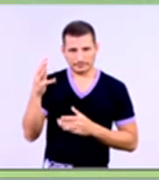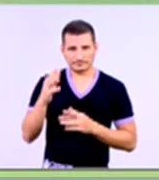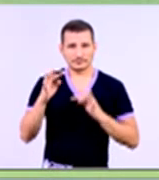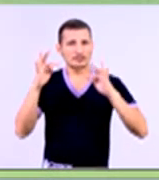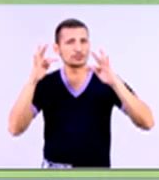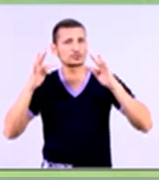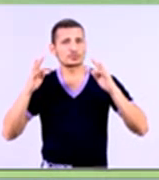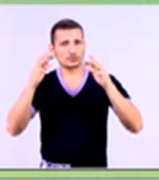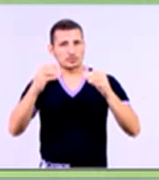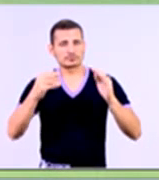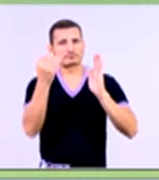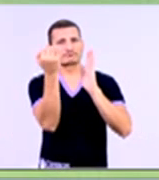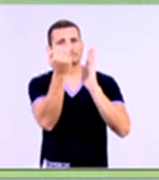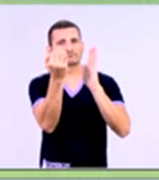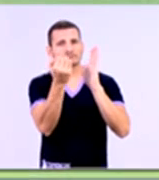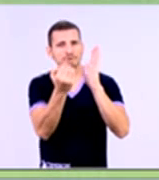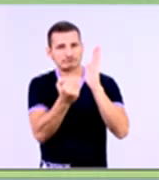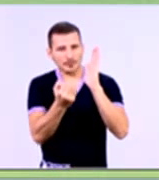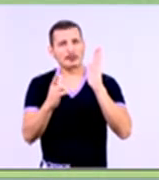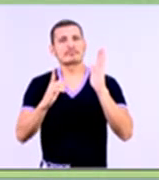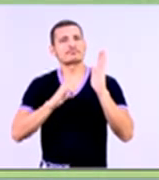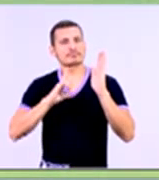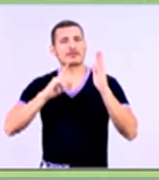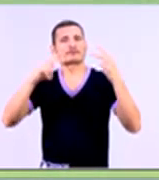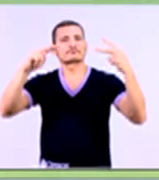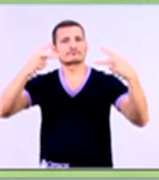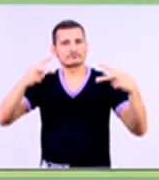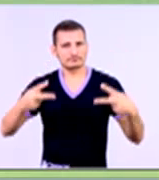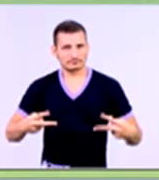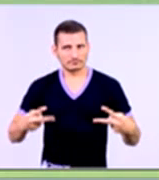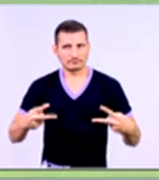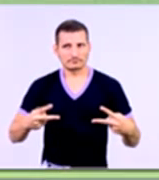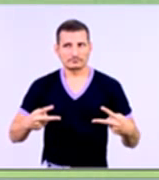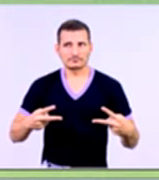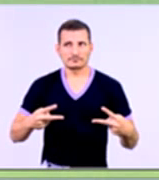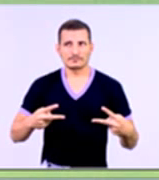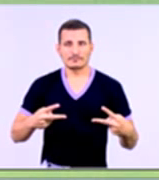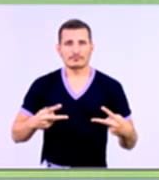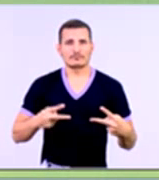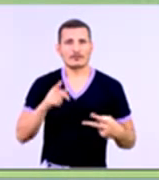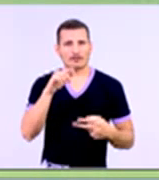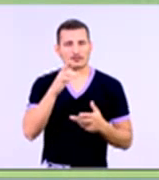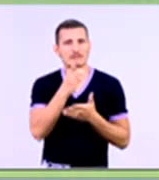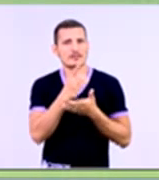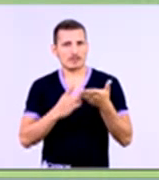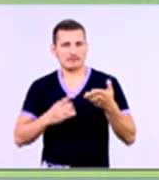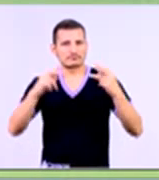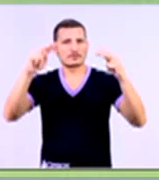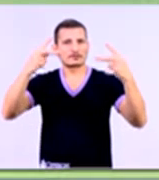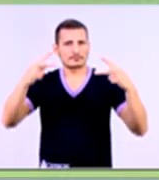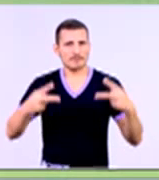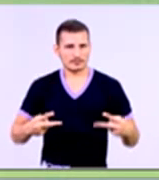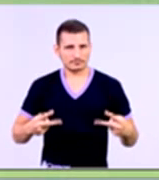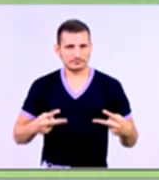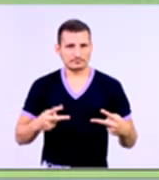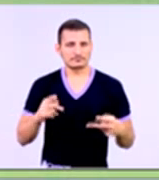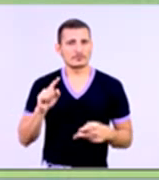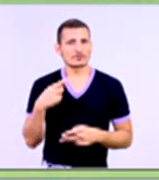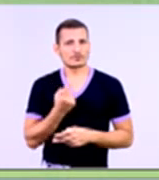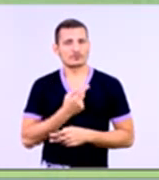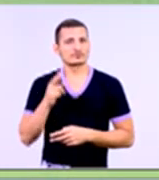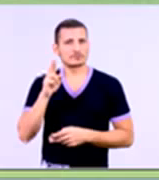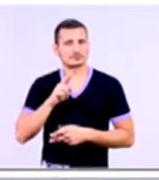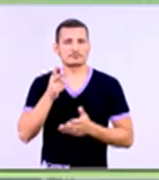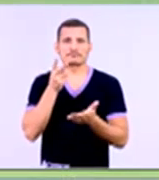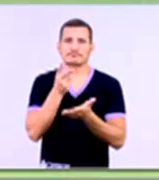quesitos, eles existem em HTML. Todos eles são declarados em HTML. Nós utilizaremos a